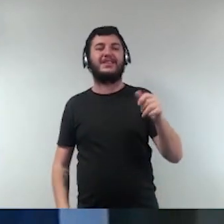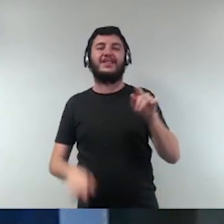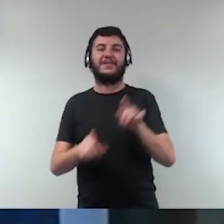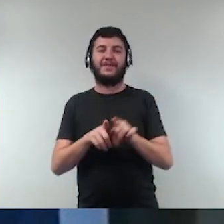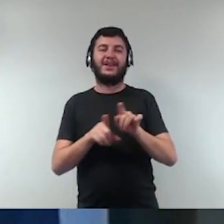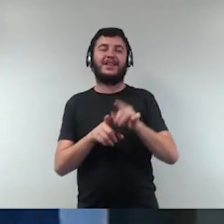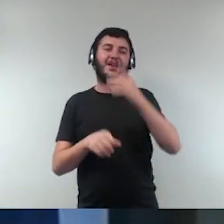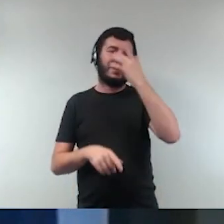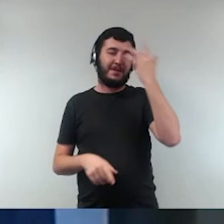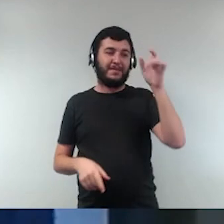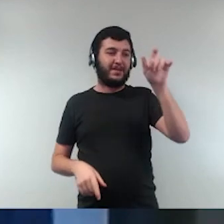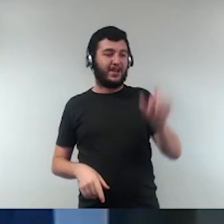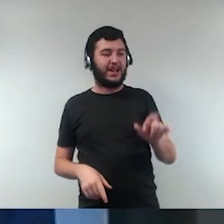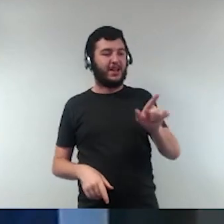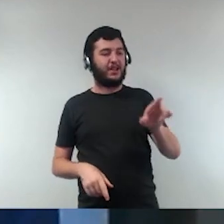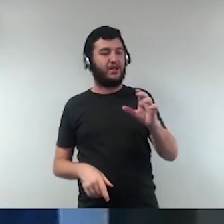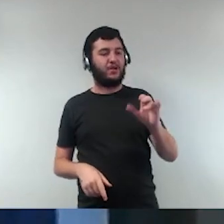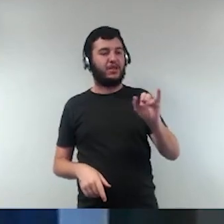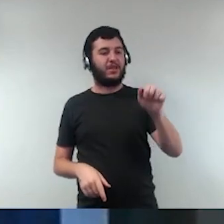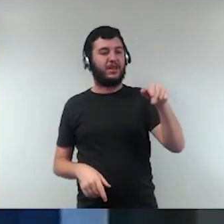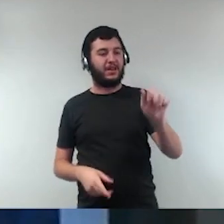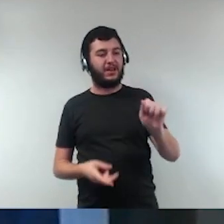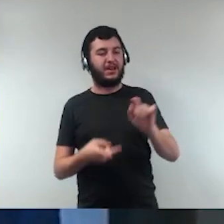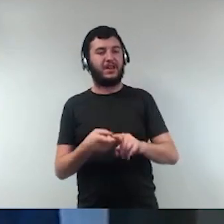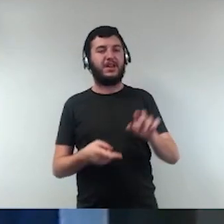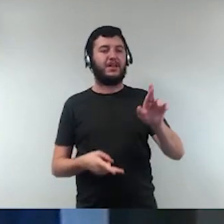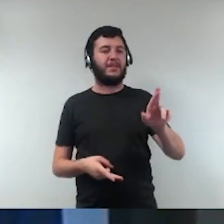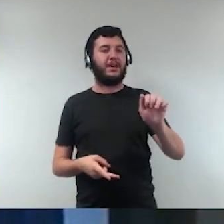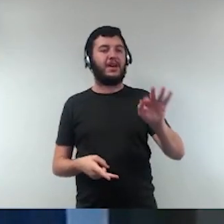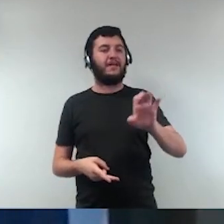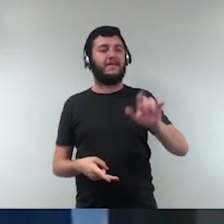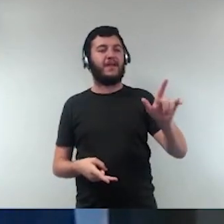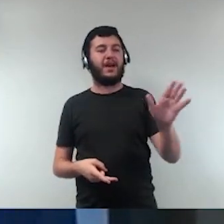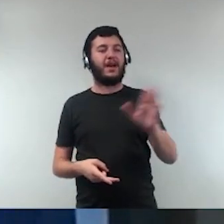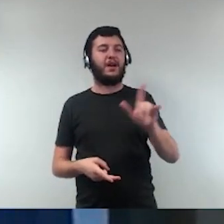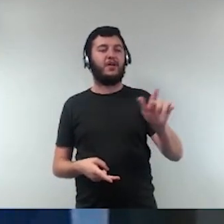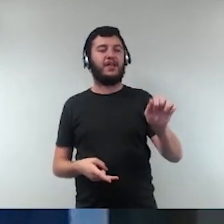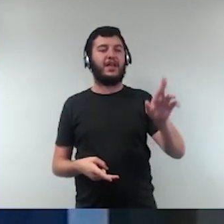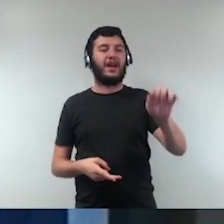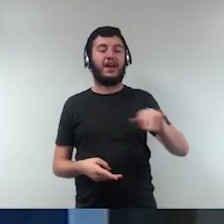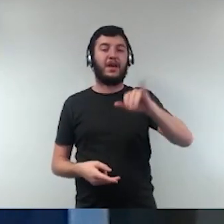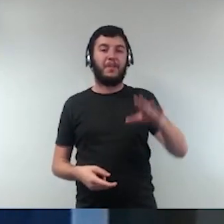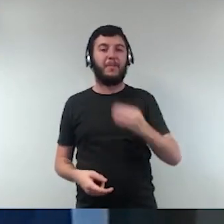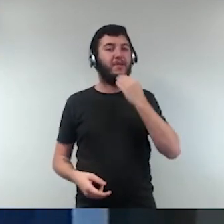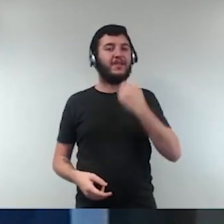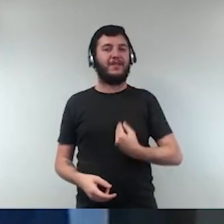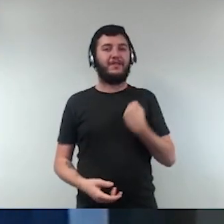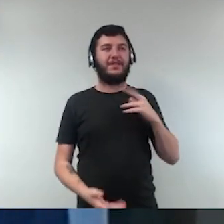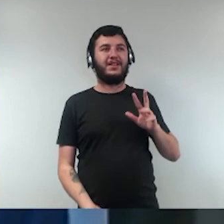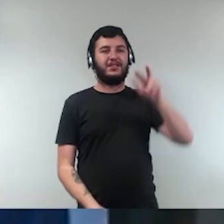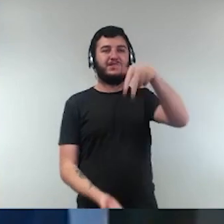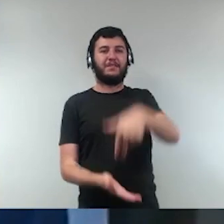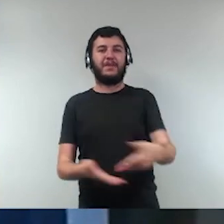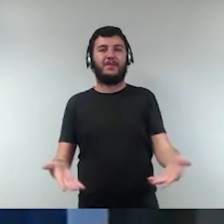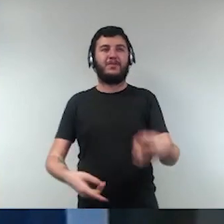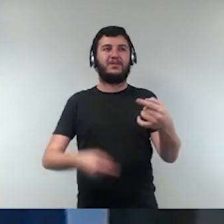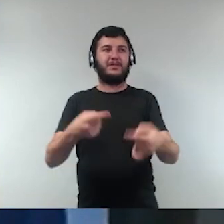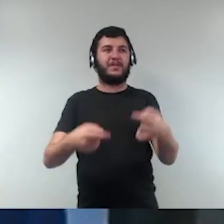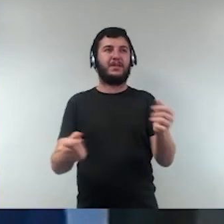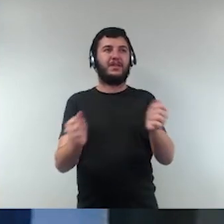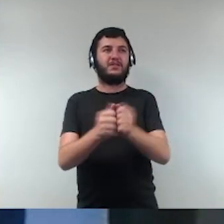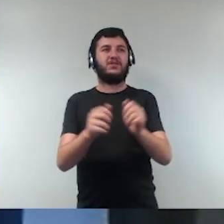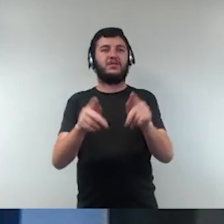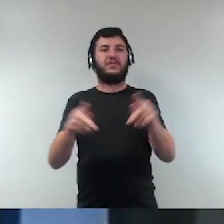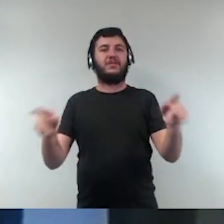na pessoa do Rafael Lara, e que me deram a oportunidade de estar aqui com os professores nessa tarde,